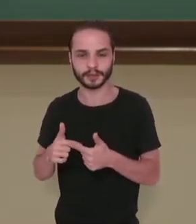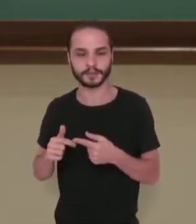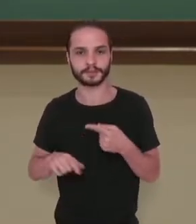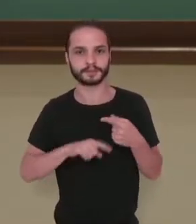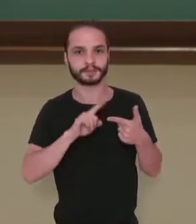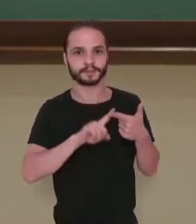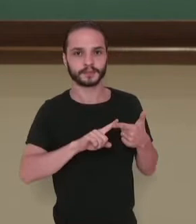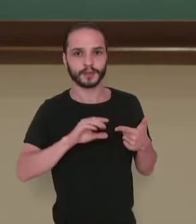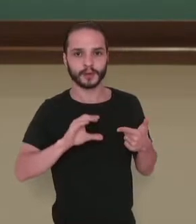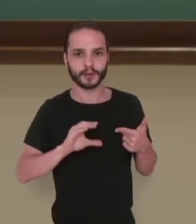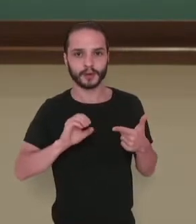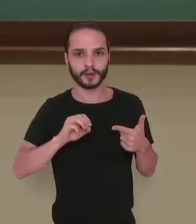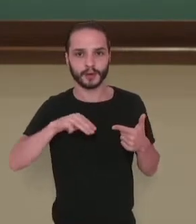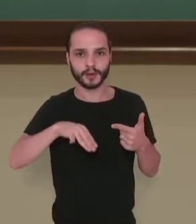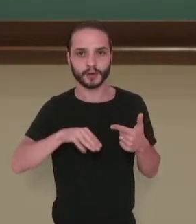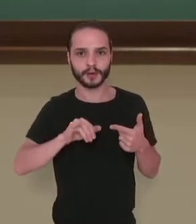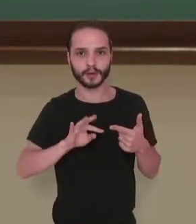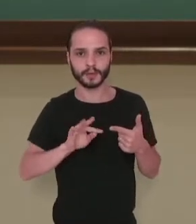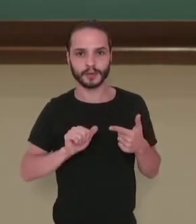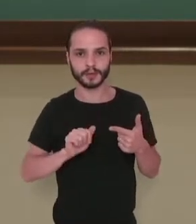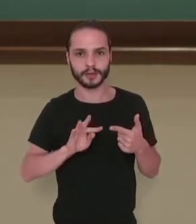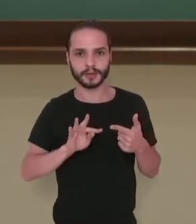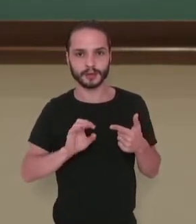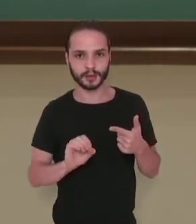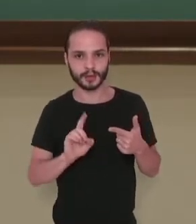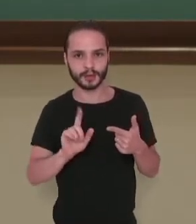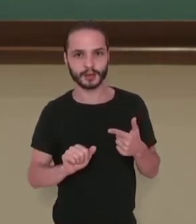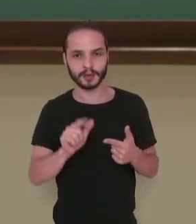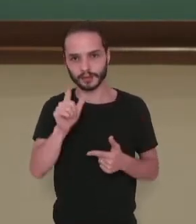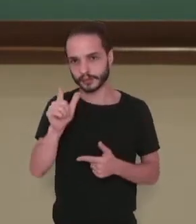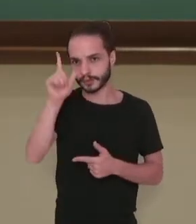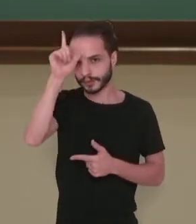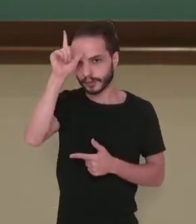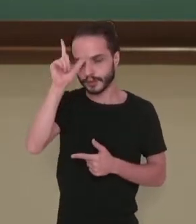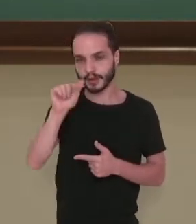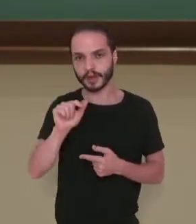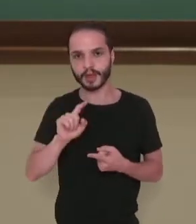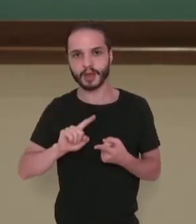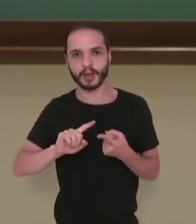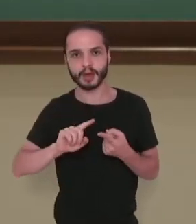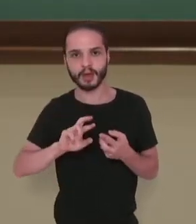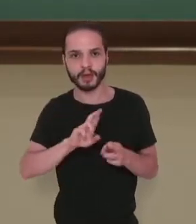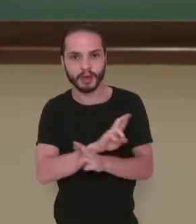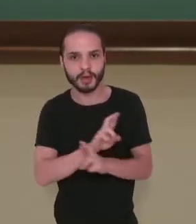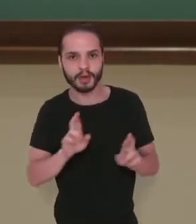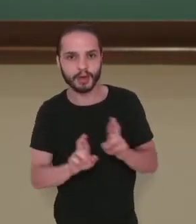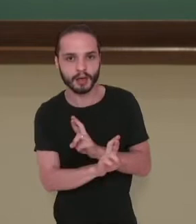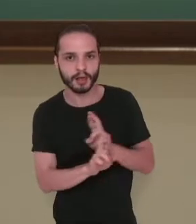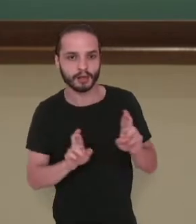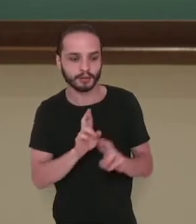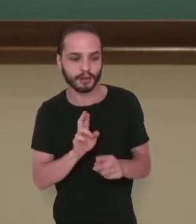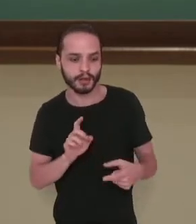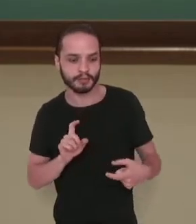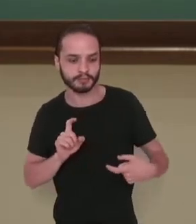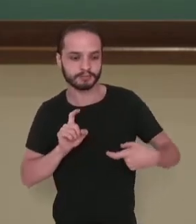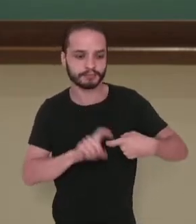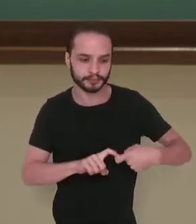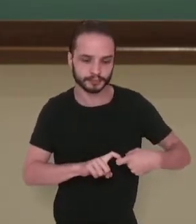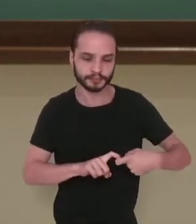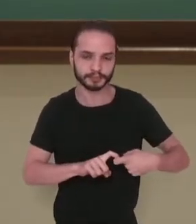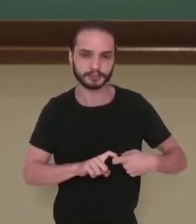os germânicos trouxeram, que era a relação de dependência e fidelidade, honra, né? E